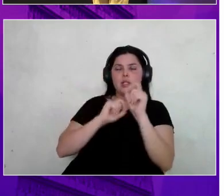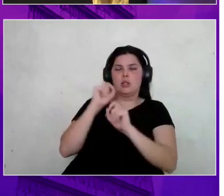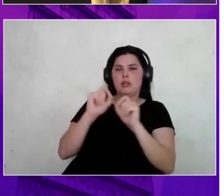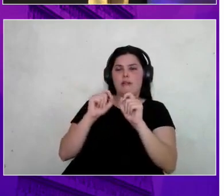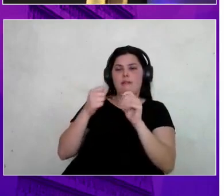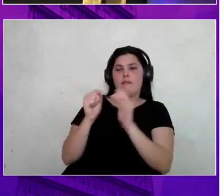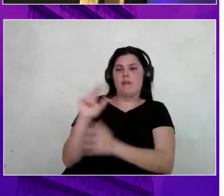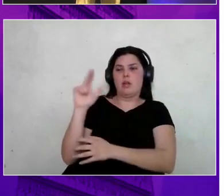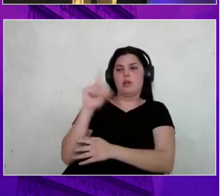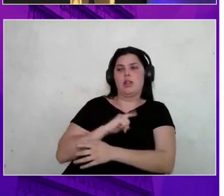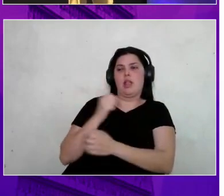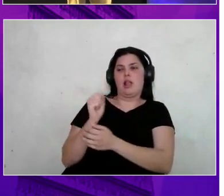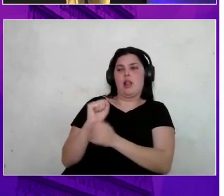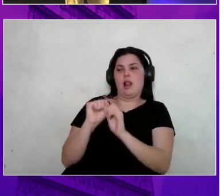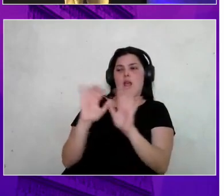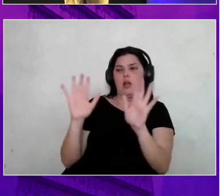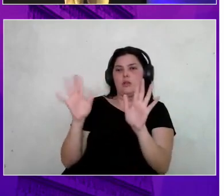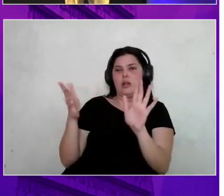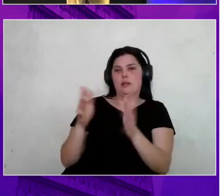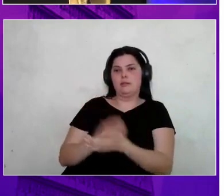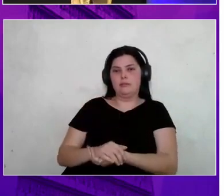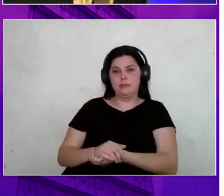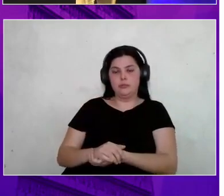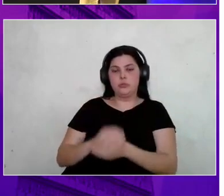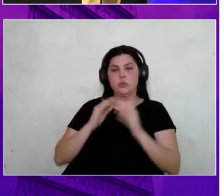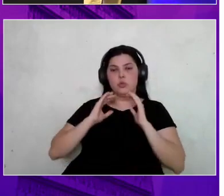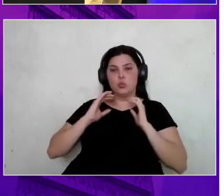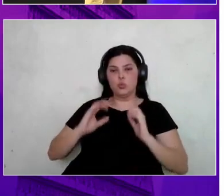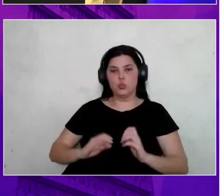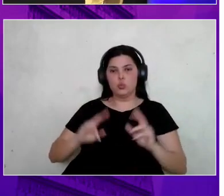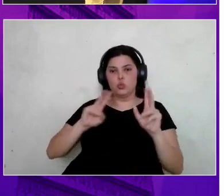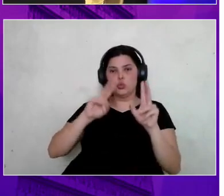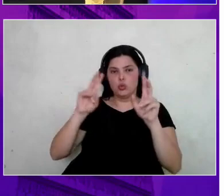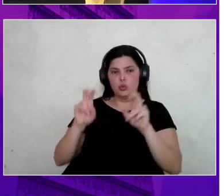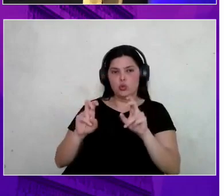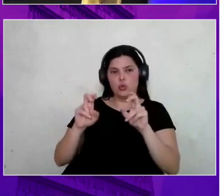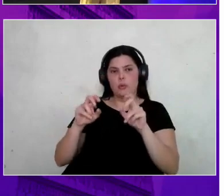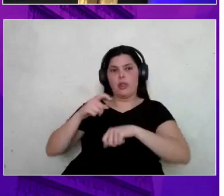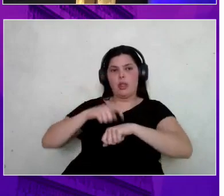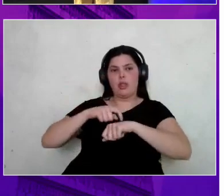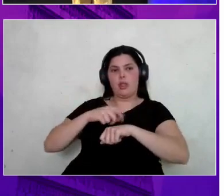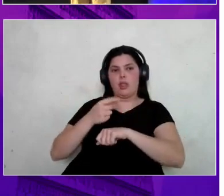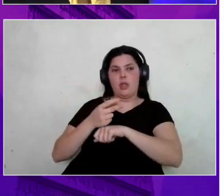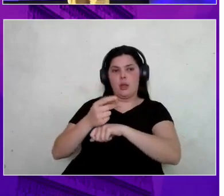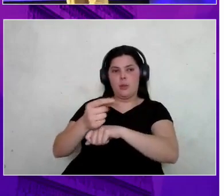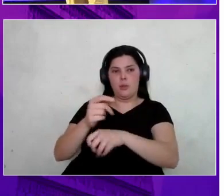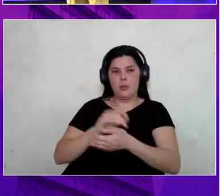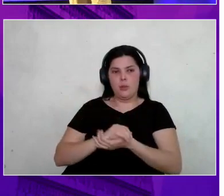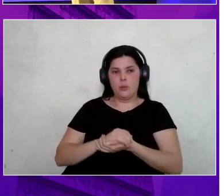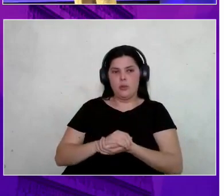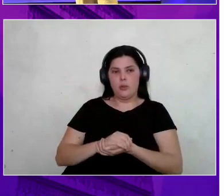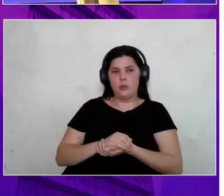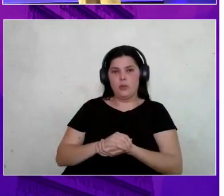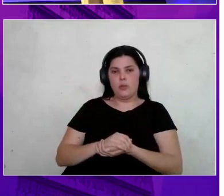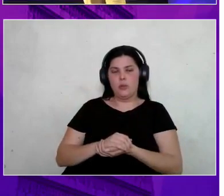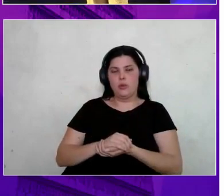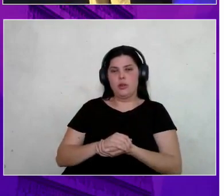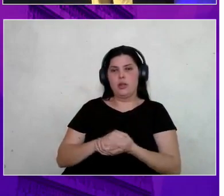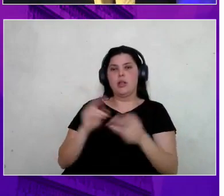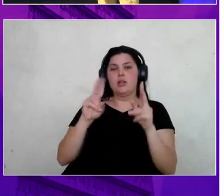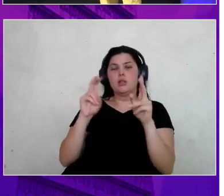claros, né? E o comportamento em relação ao tempo, né, que diz respeito a gente